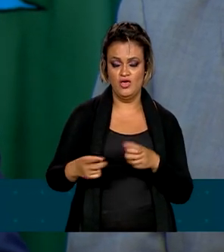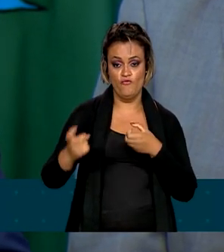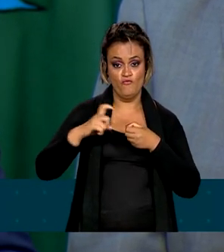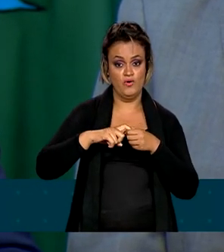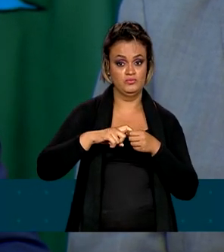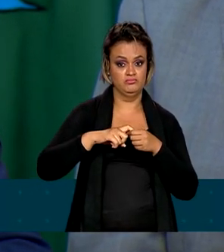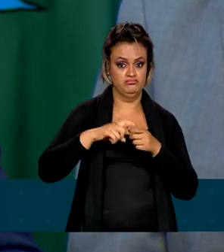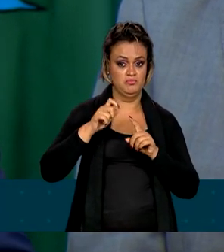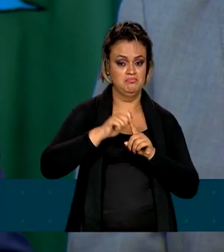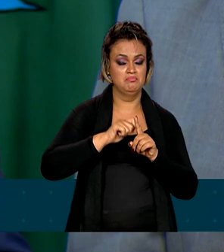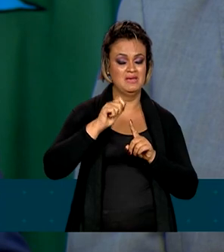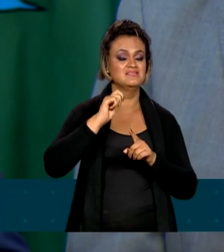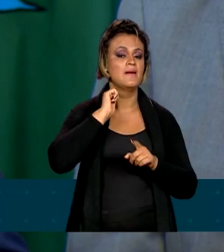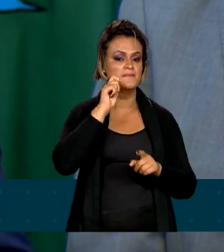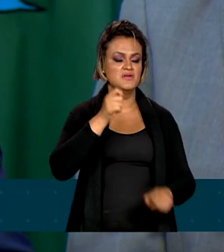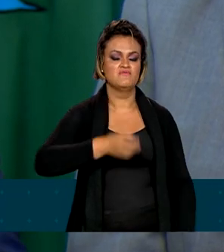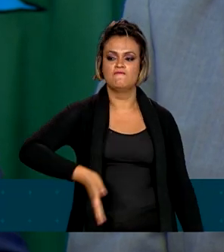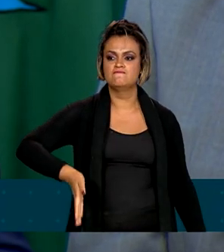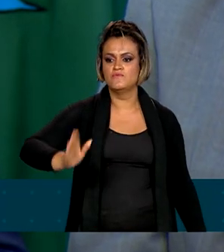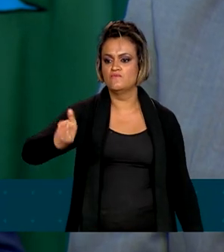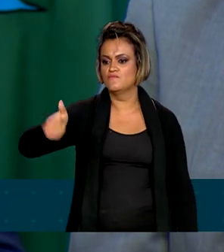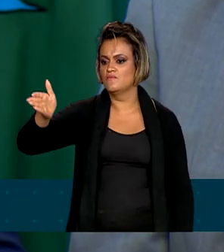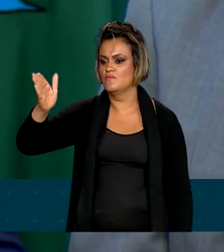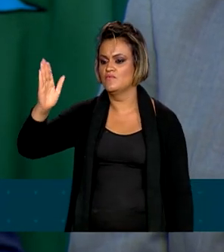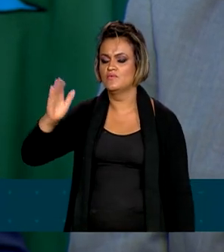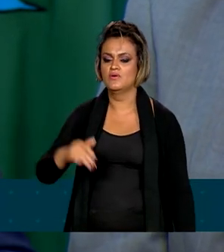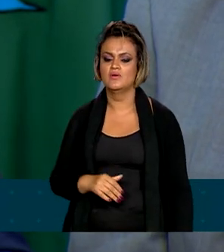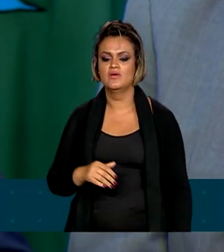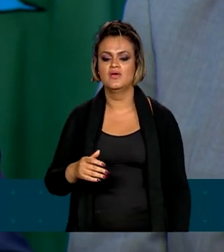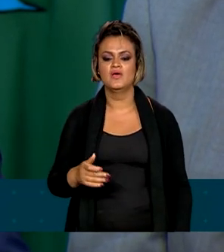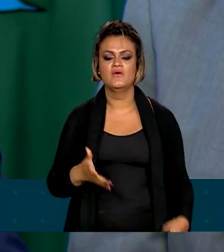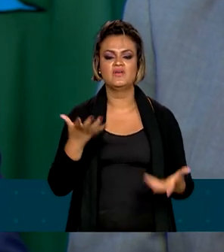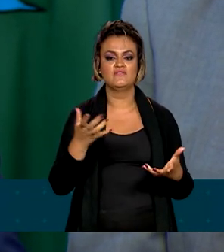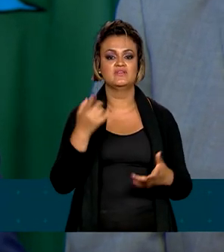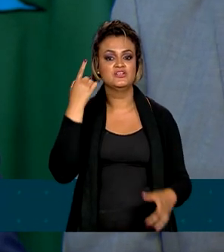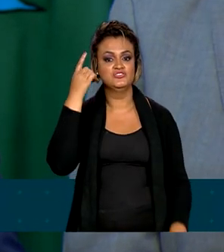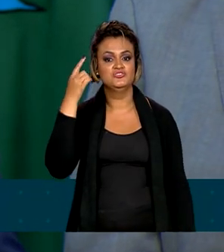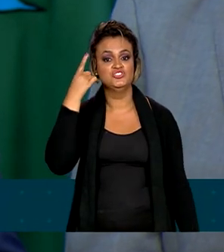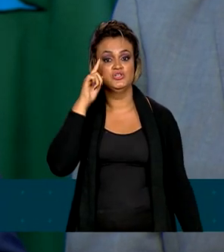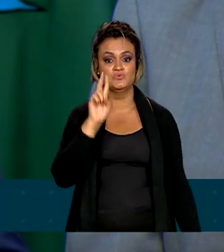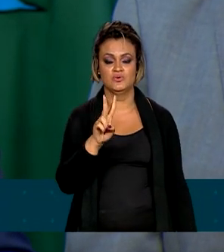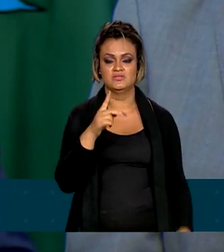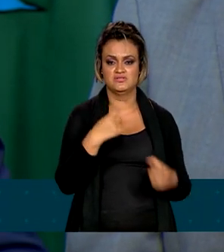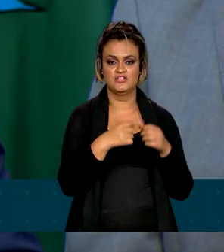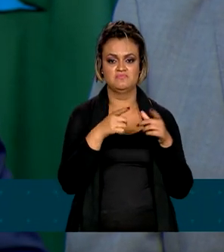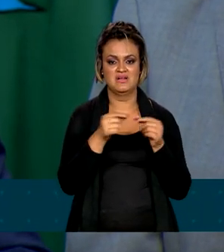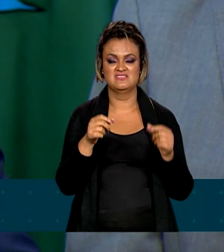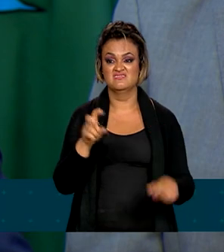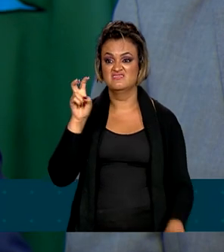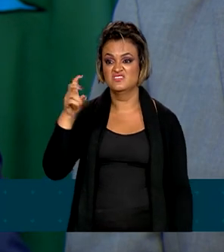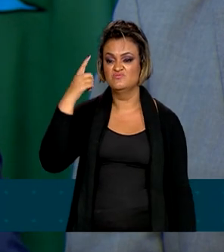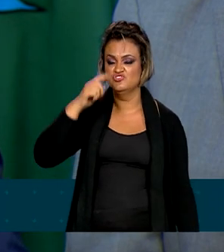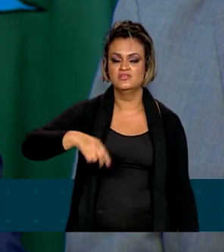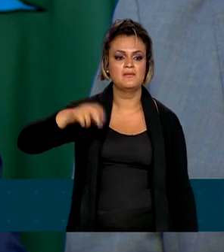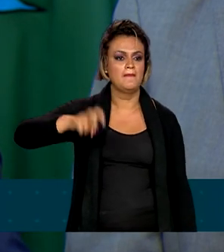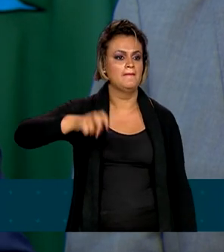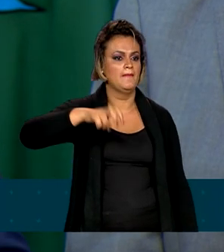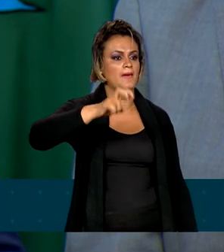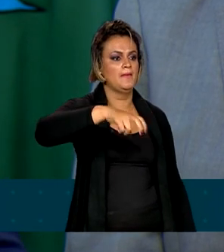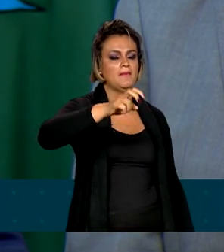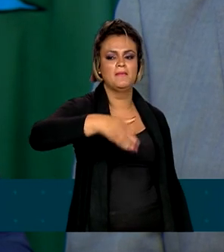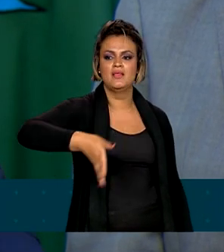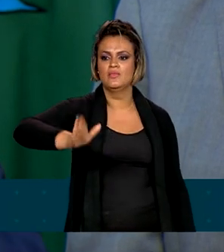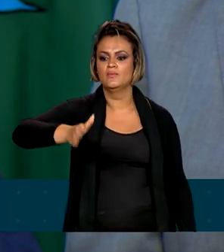vou colocar o pé na estrada. Eu tenho dito para o pessoal, eu quero ficar 2 dias em Brasília e 5 dias andando por esse país